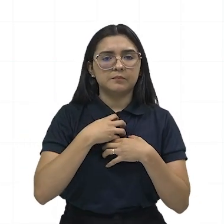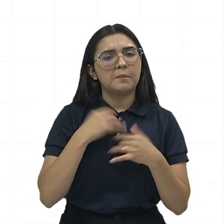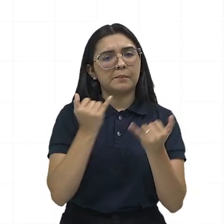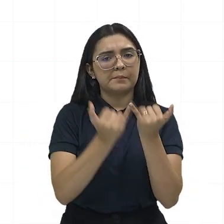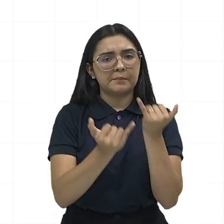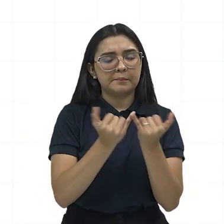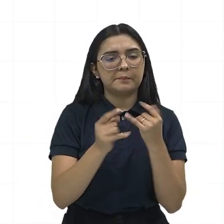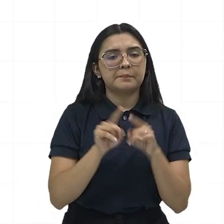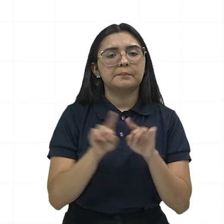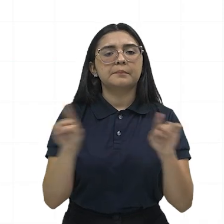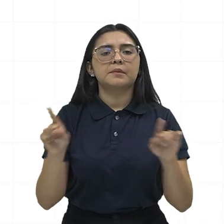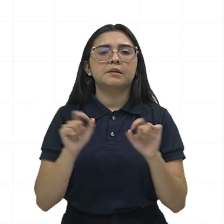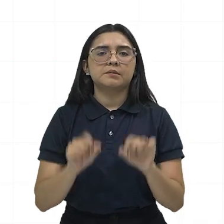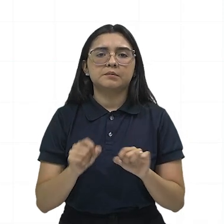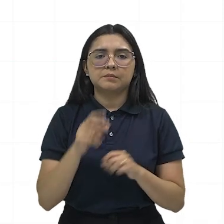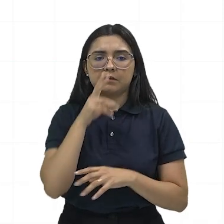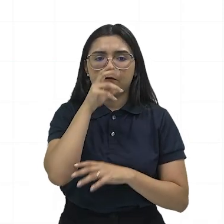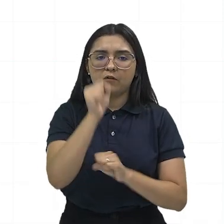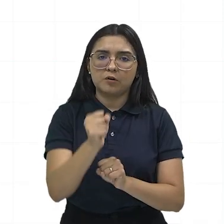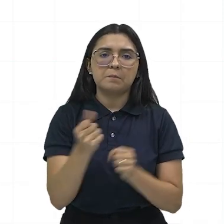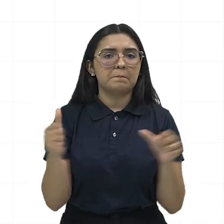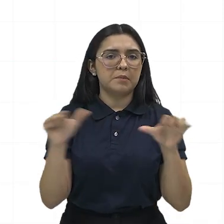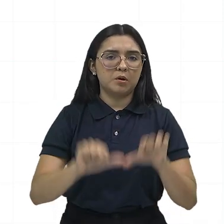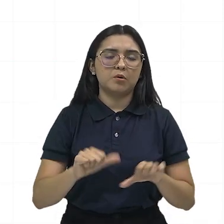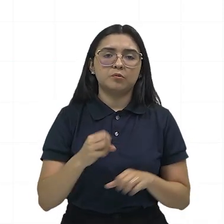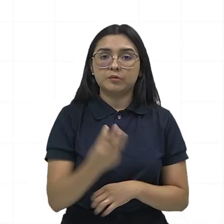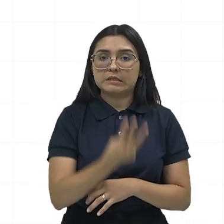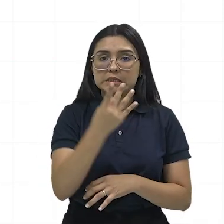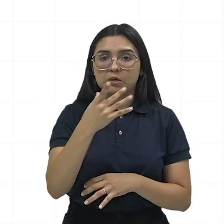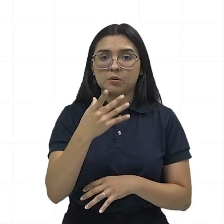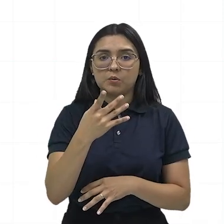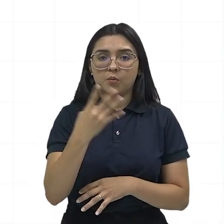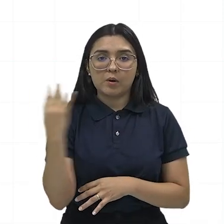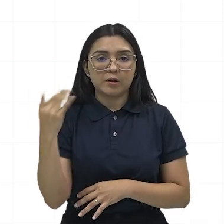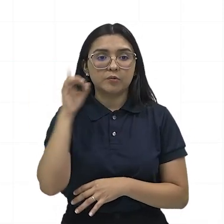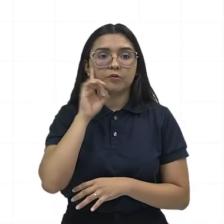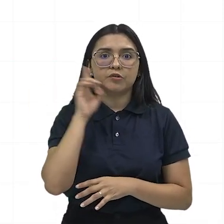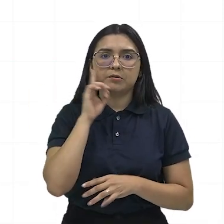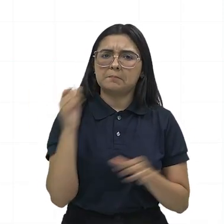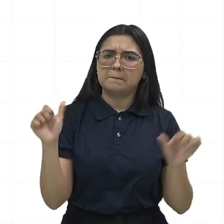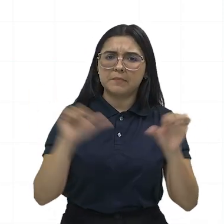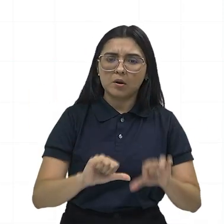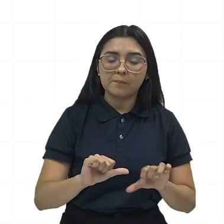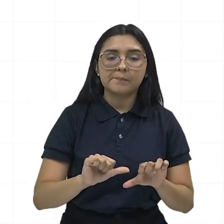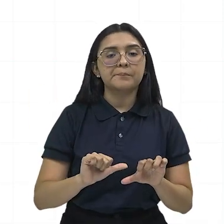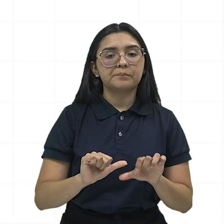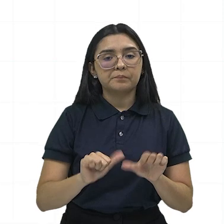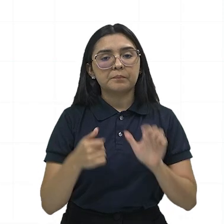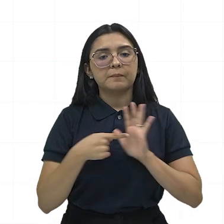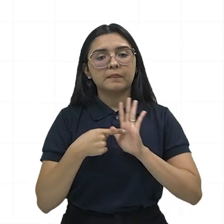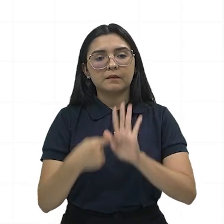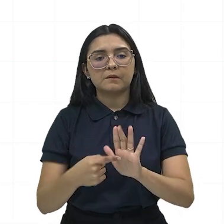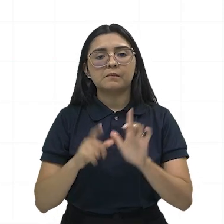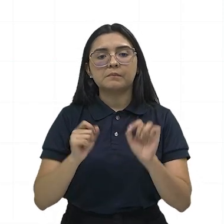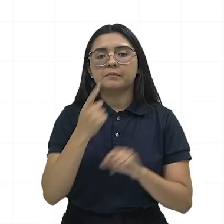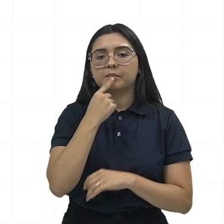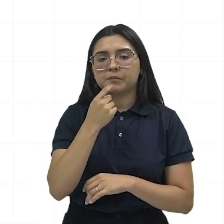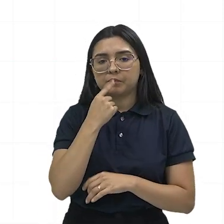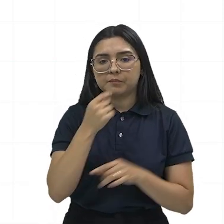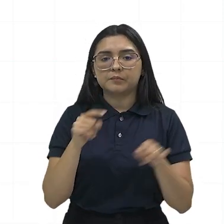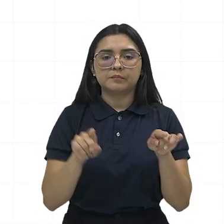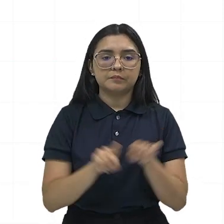semelhantes, porém há um agravamento do quadro no terceiro ou quarto dia de evolução, com o aparecimento de manifestações